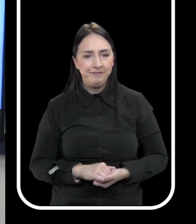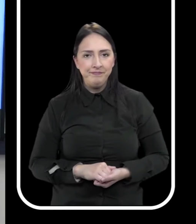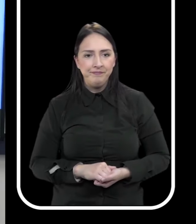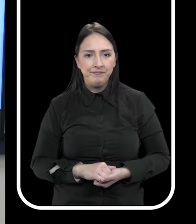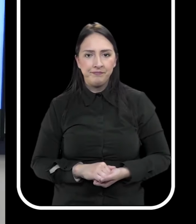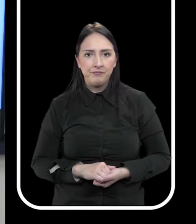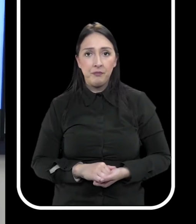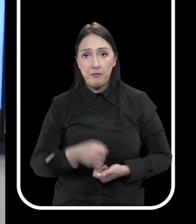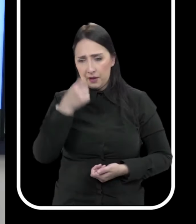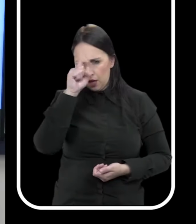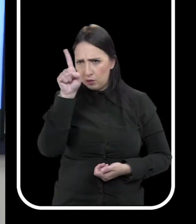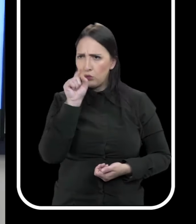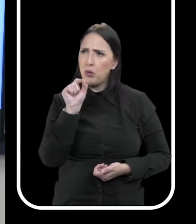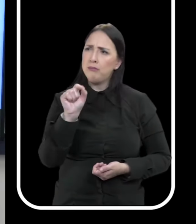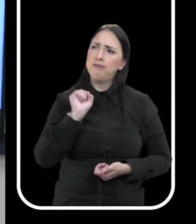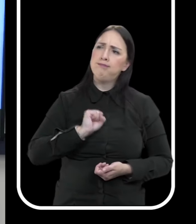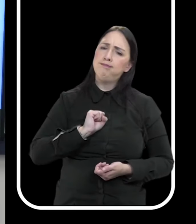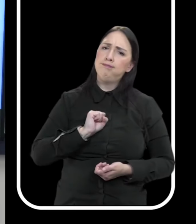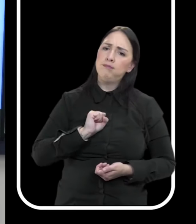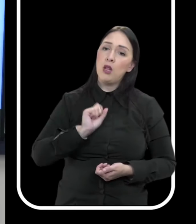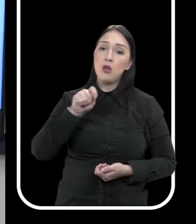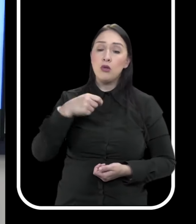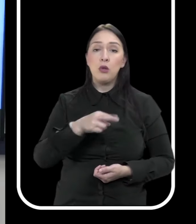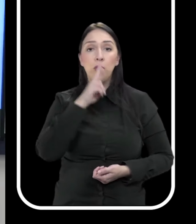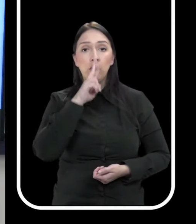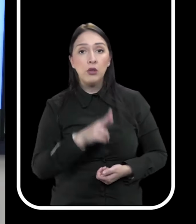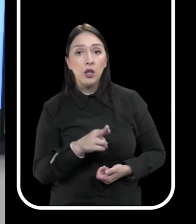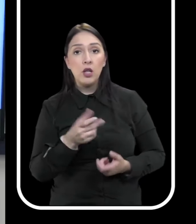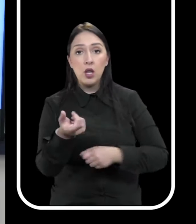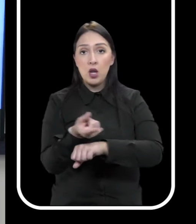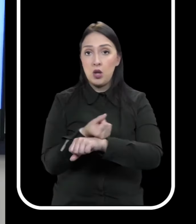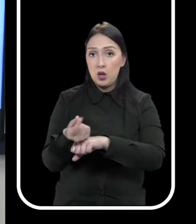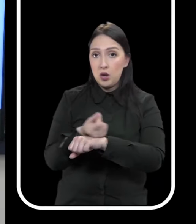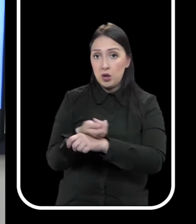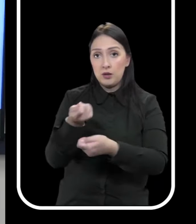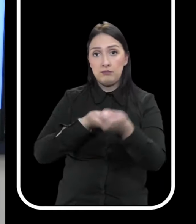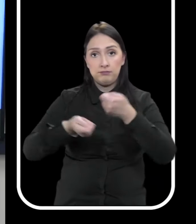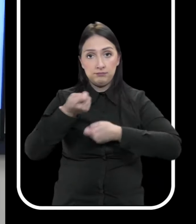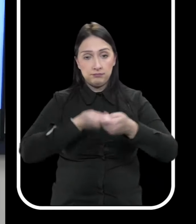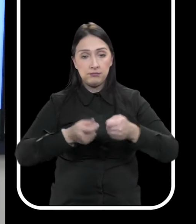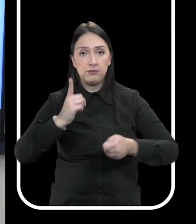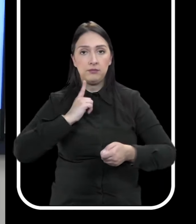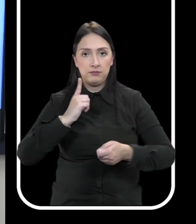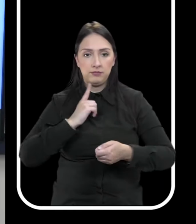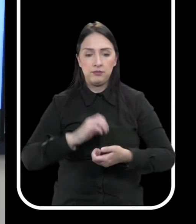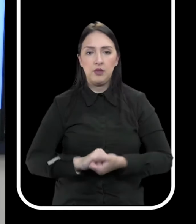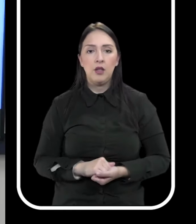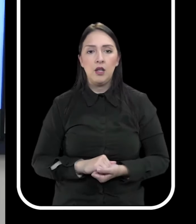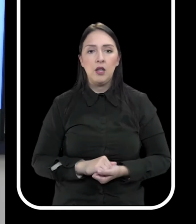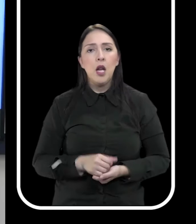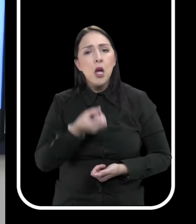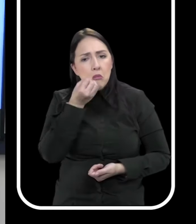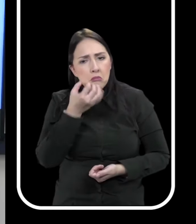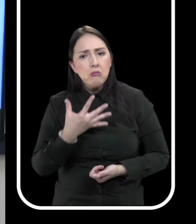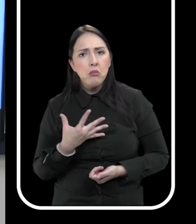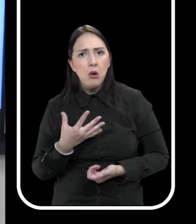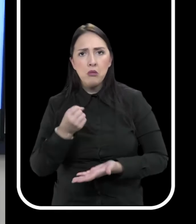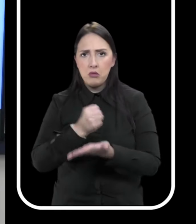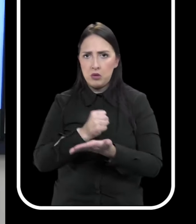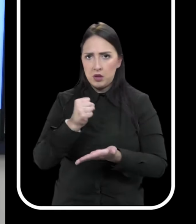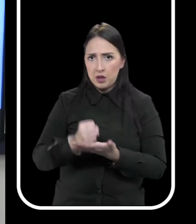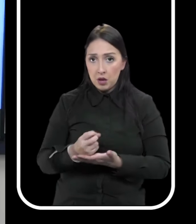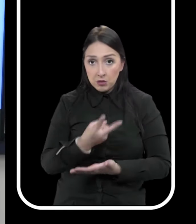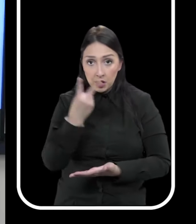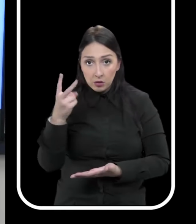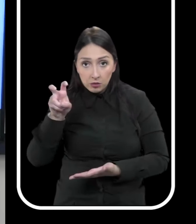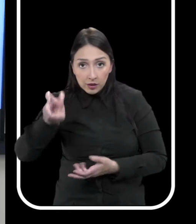possível. Então, a dúvida que fica é a seguinte, né? A partir de um resultado financeiro, econômico-financeiro obtido, valeria a pena